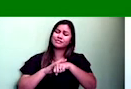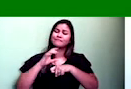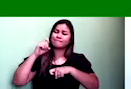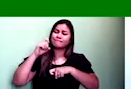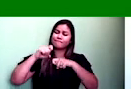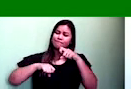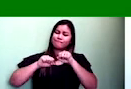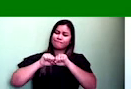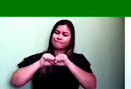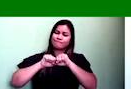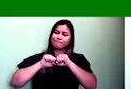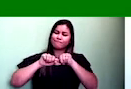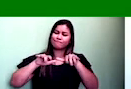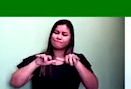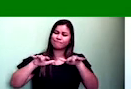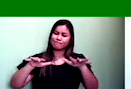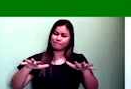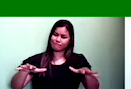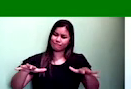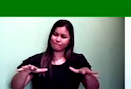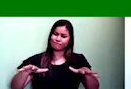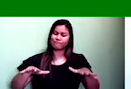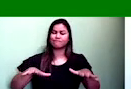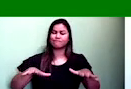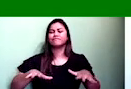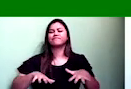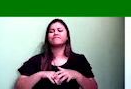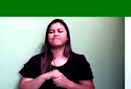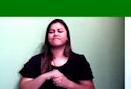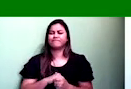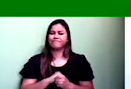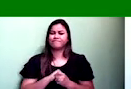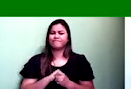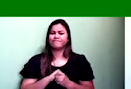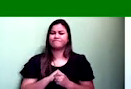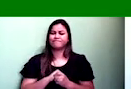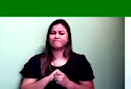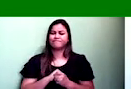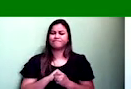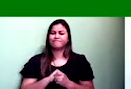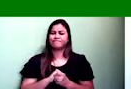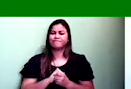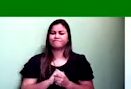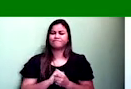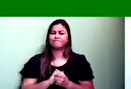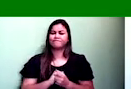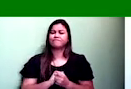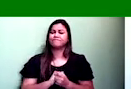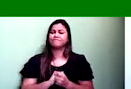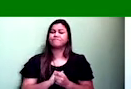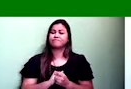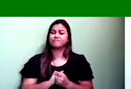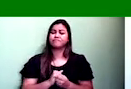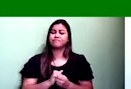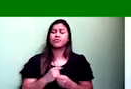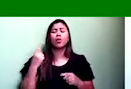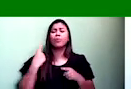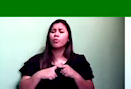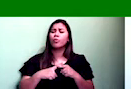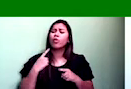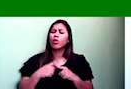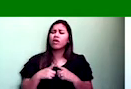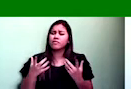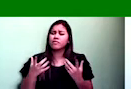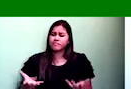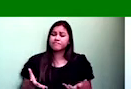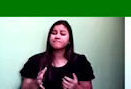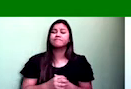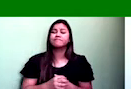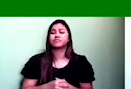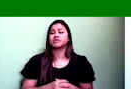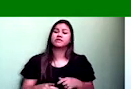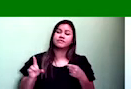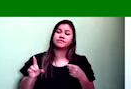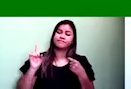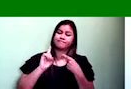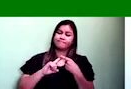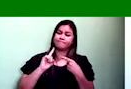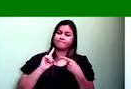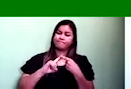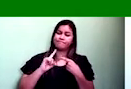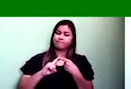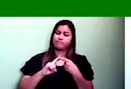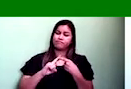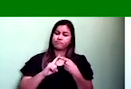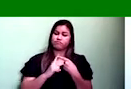de infecções sexualmente transmissíveis no nosso meio. Os motivos: segurança dos